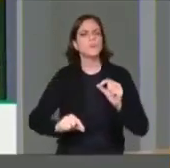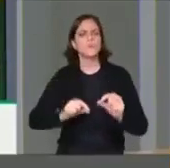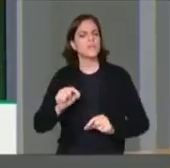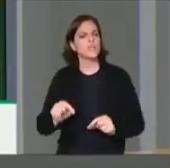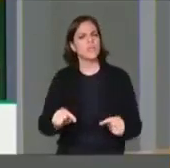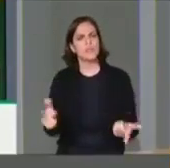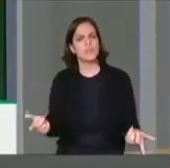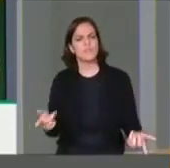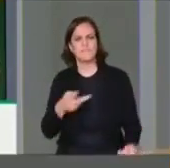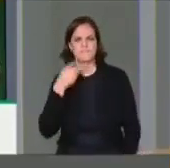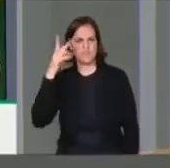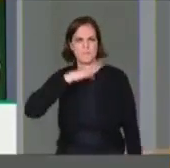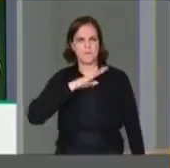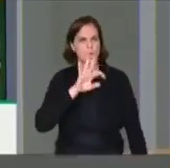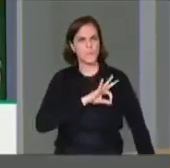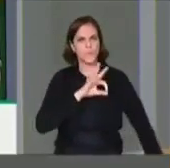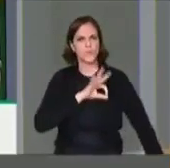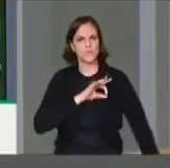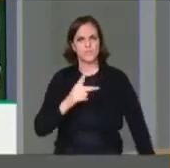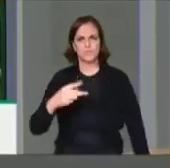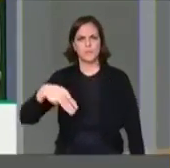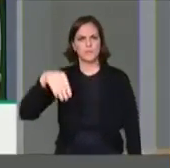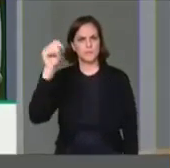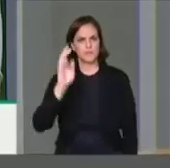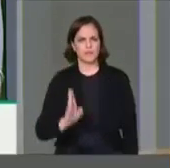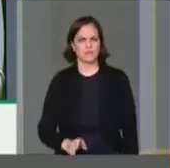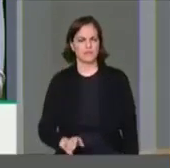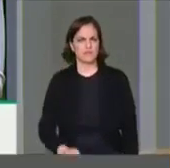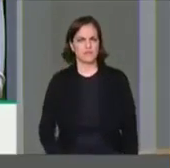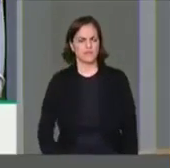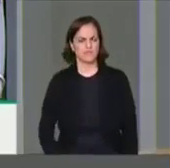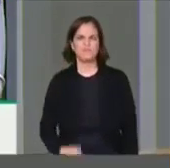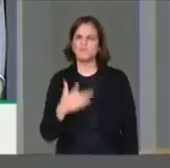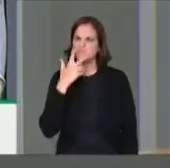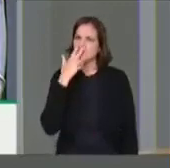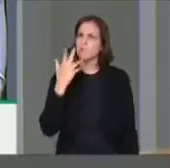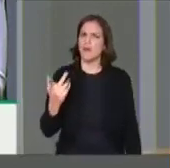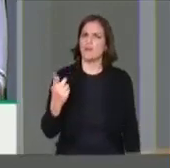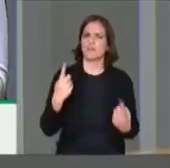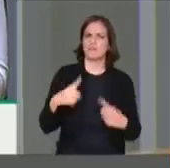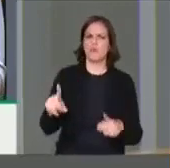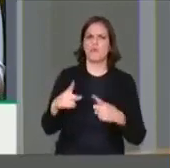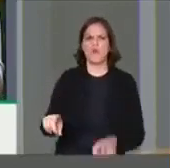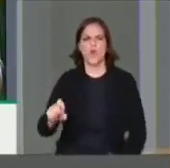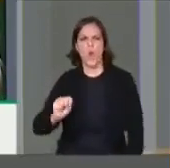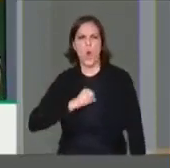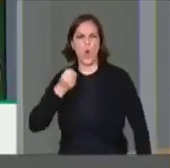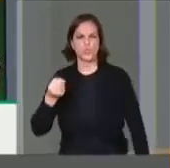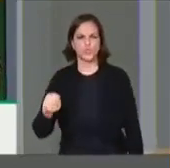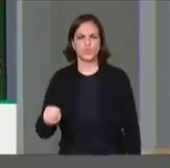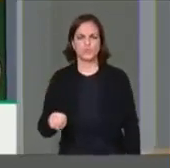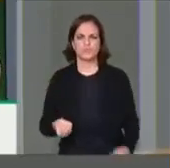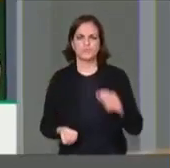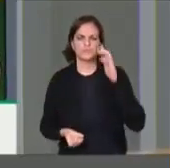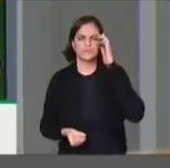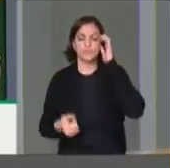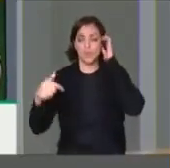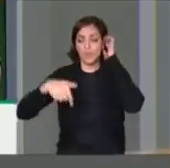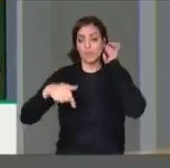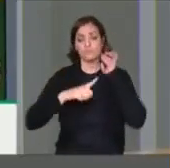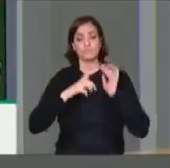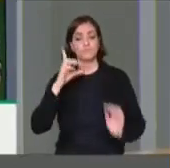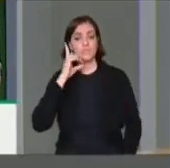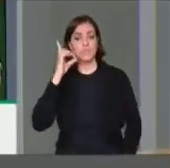a imagem da Polícia Militar brasileira, foi tentar instigar o ódio nessa casa, foi atingir os deputados